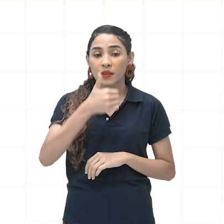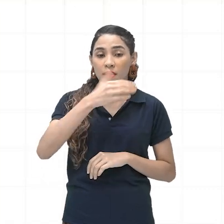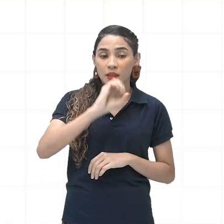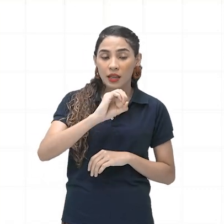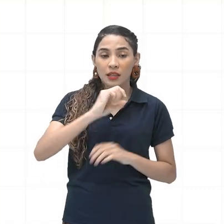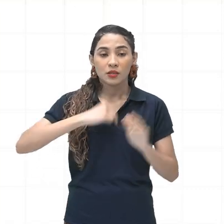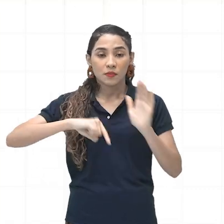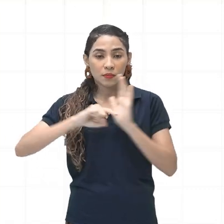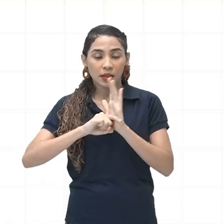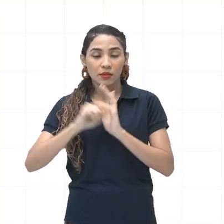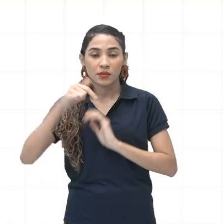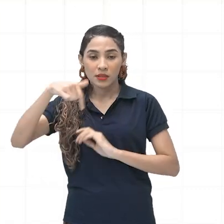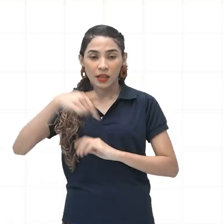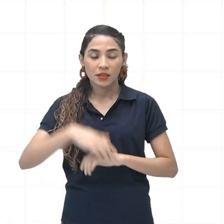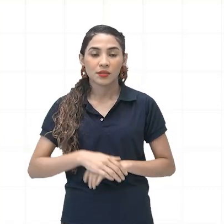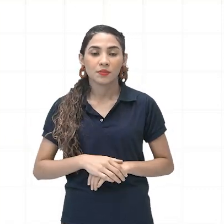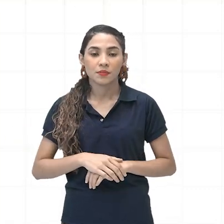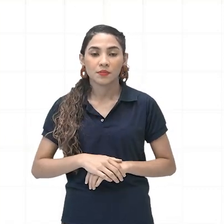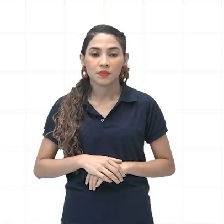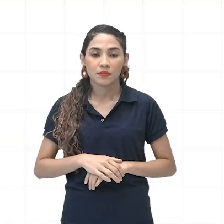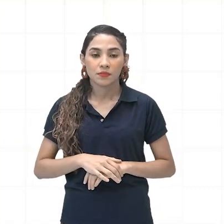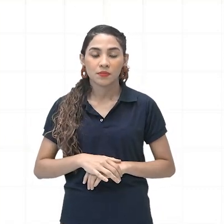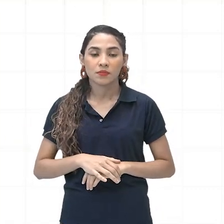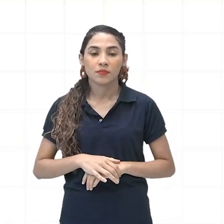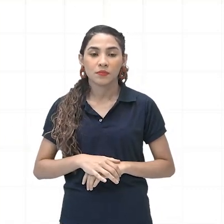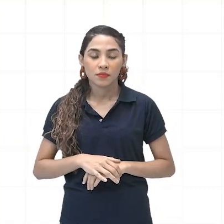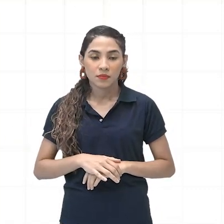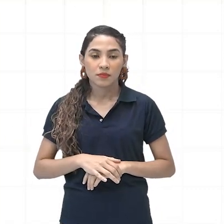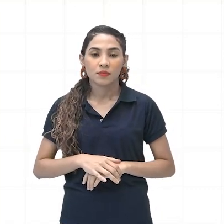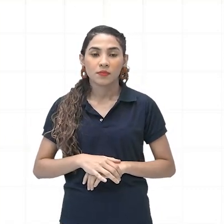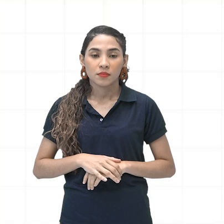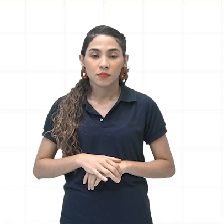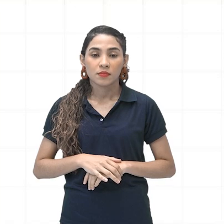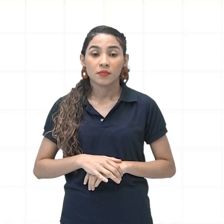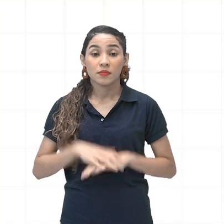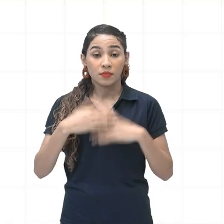10, expoente 7. Então, 10 menos 7.